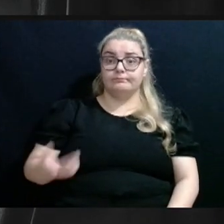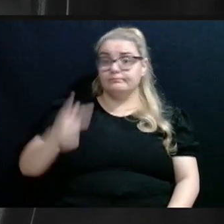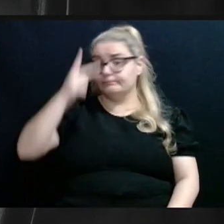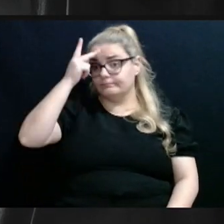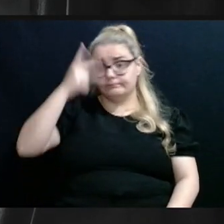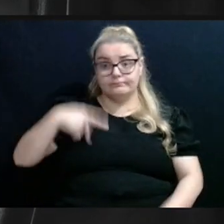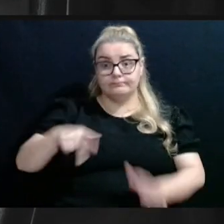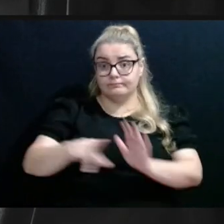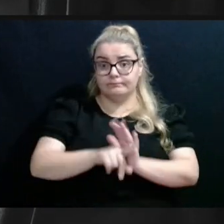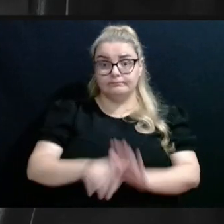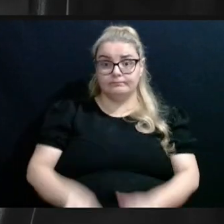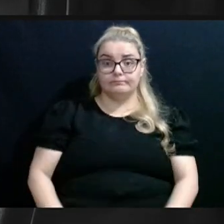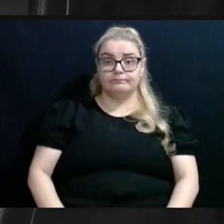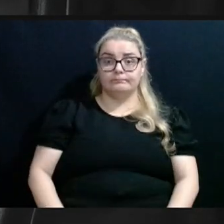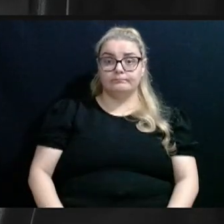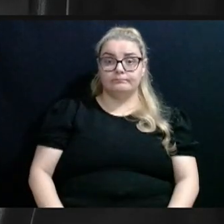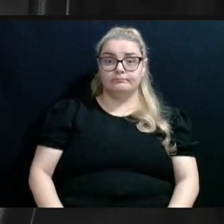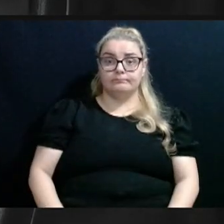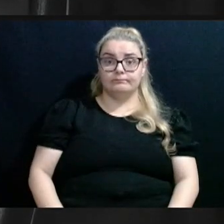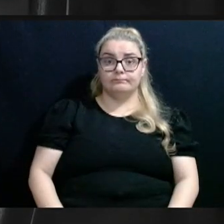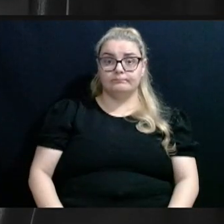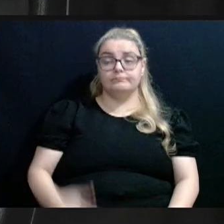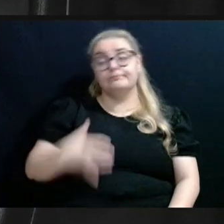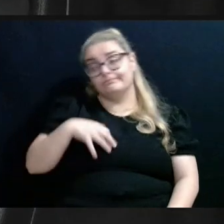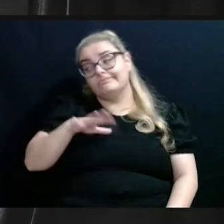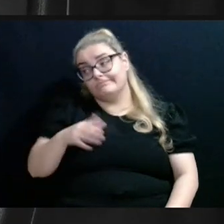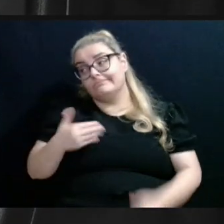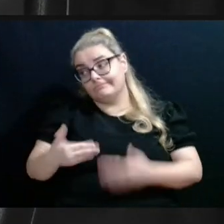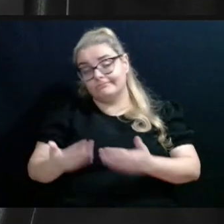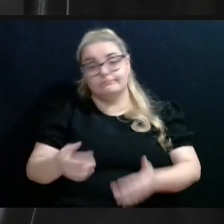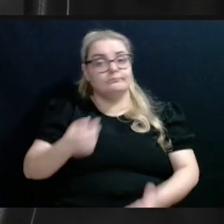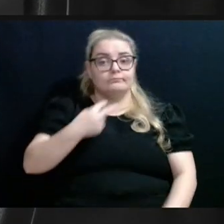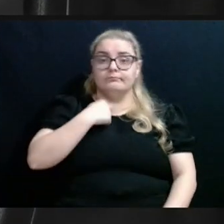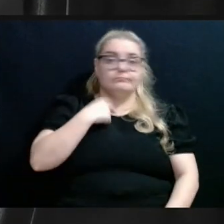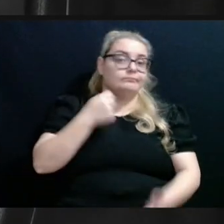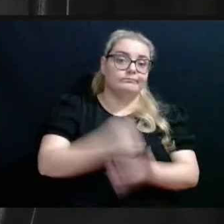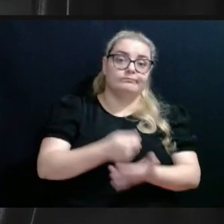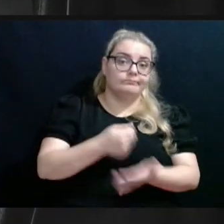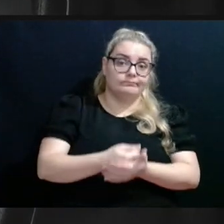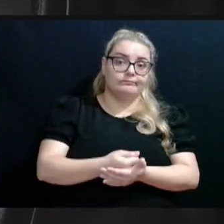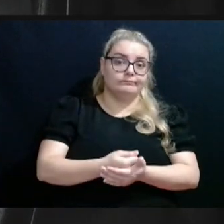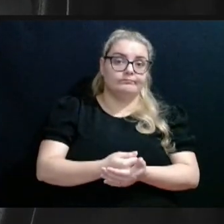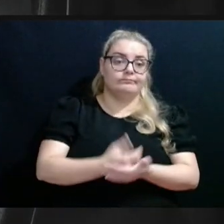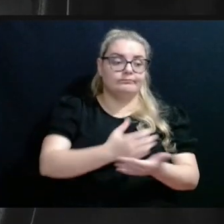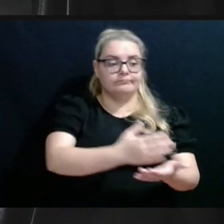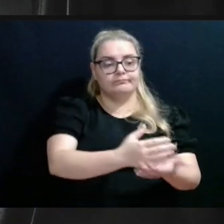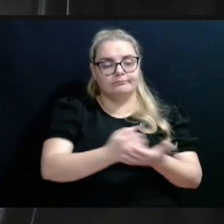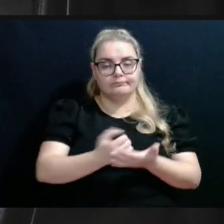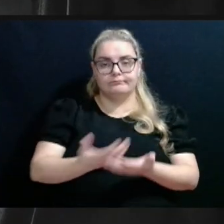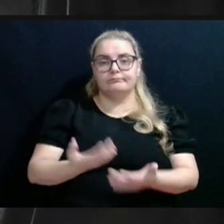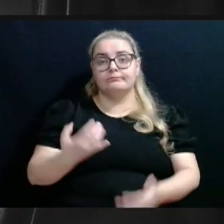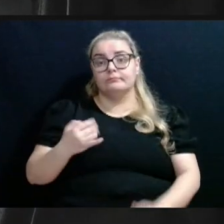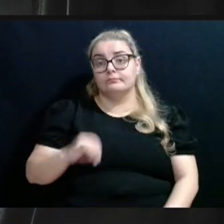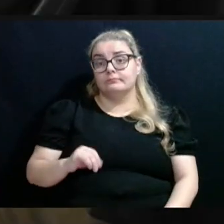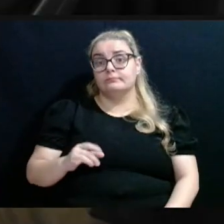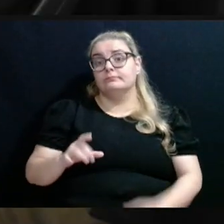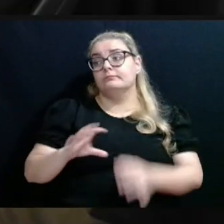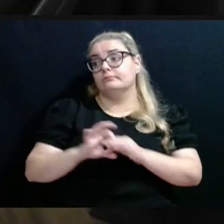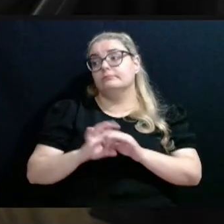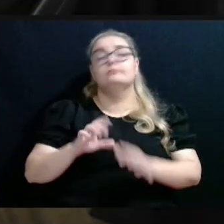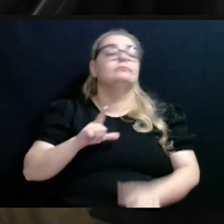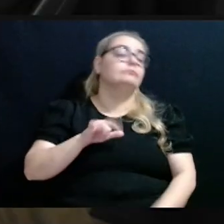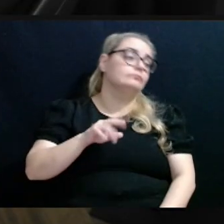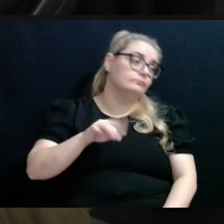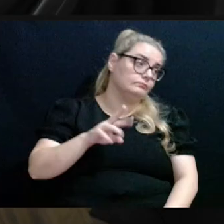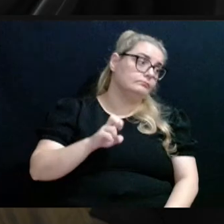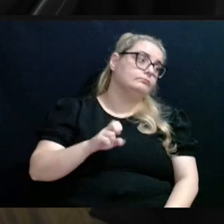agora é assim que funciona, você não pode obrigar o sujeito a sair daquele local se ele tem essa livre-arbítrio, essa liberdade de